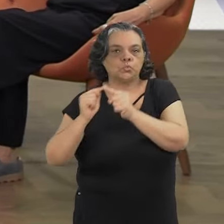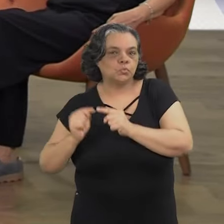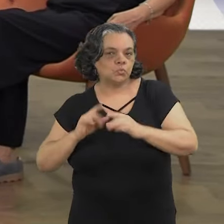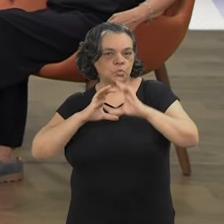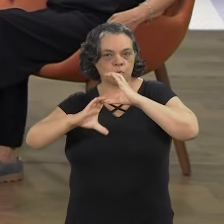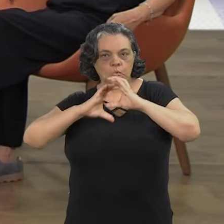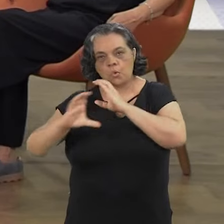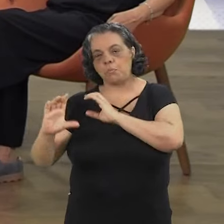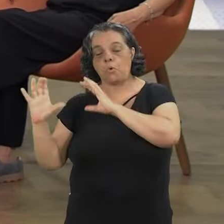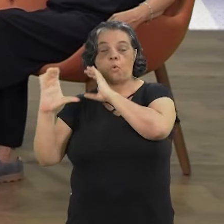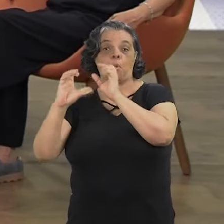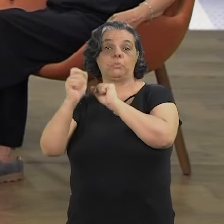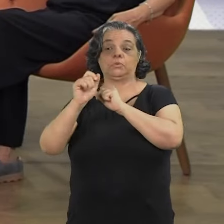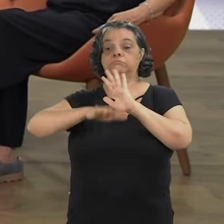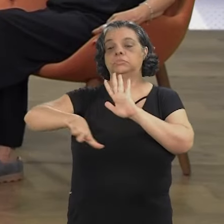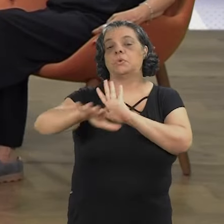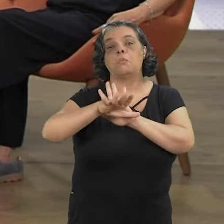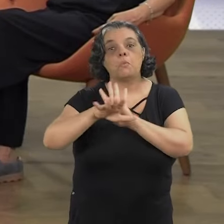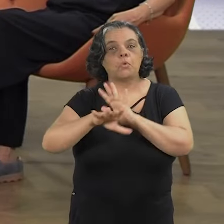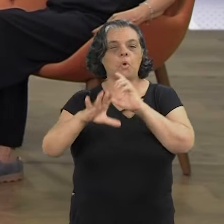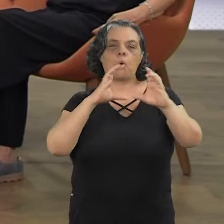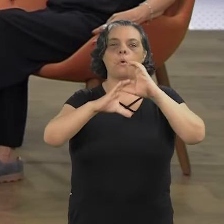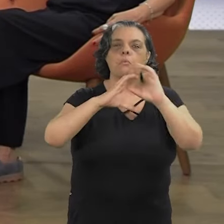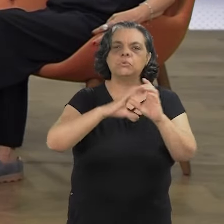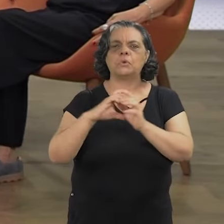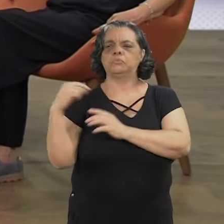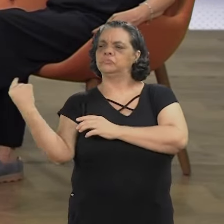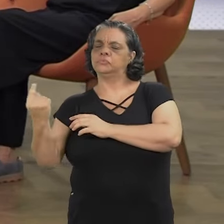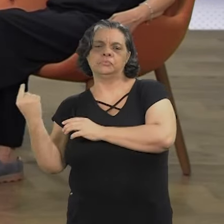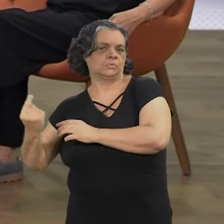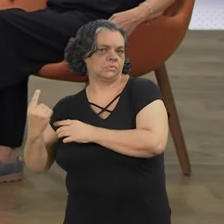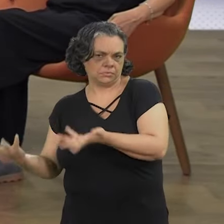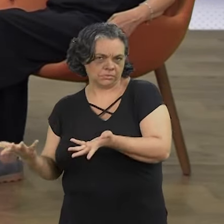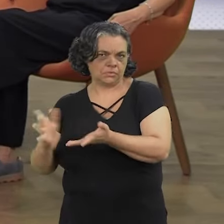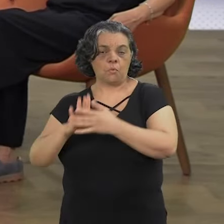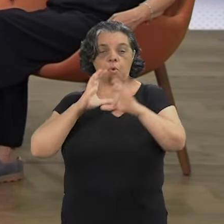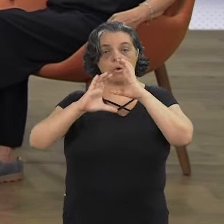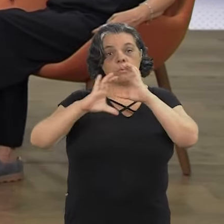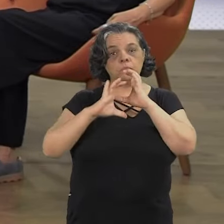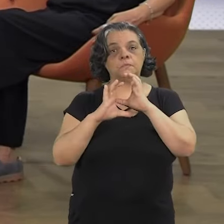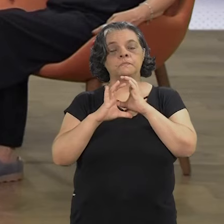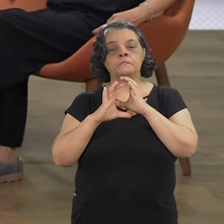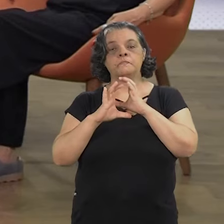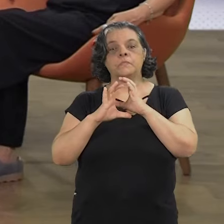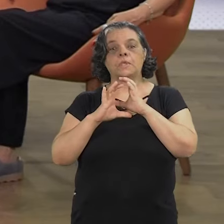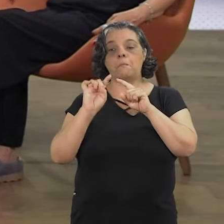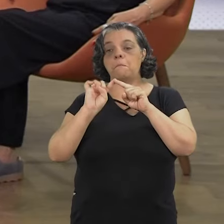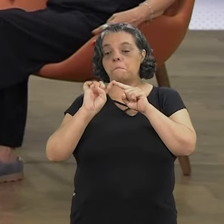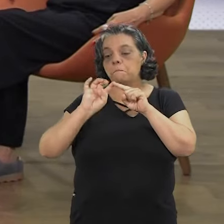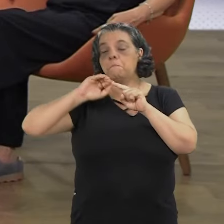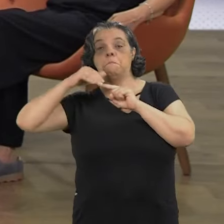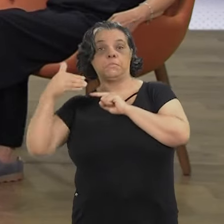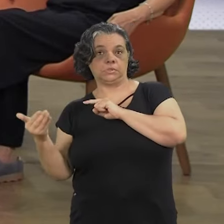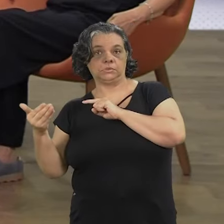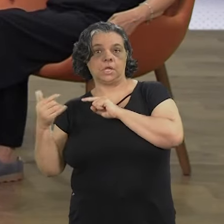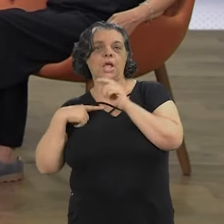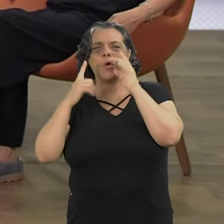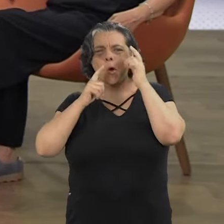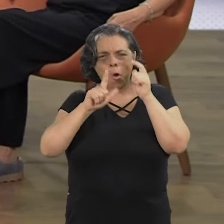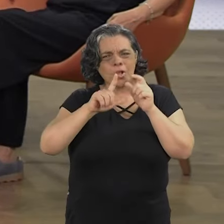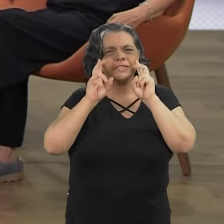comunicação quando a gente vai pra comunicação Popular uma comunicação independente uma comunicação periférica a gente já